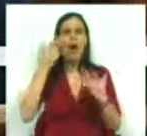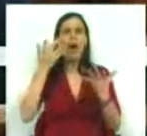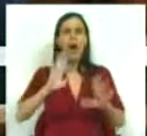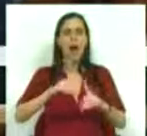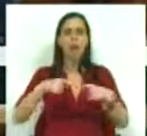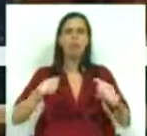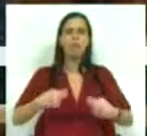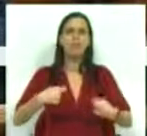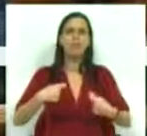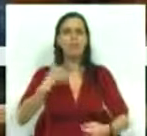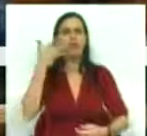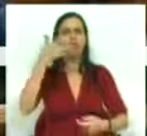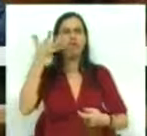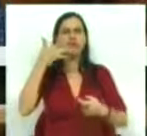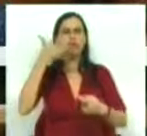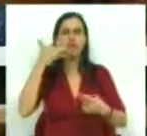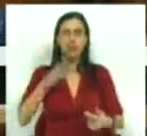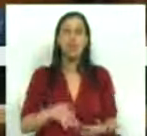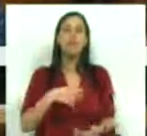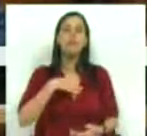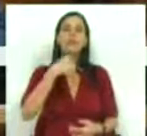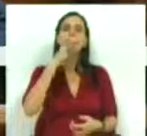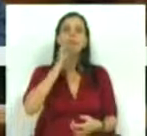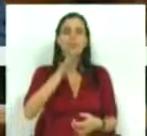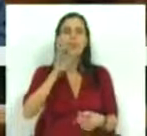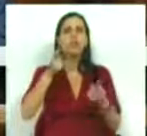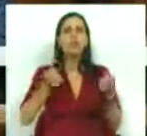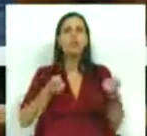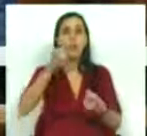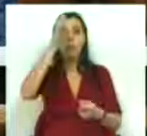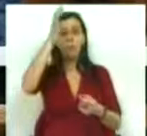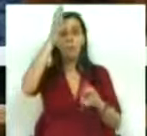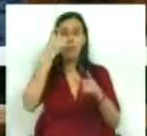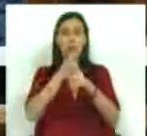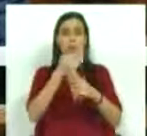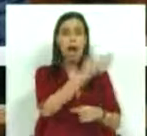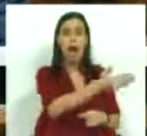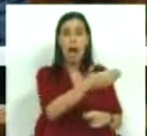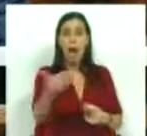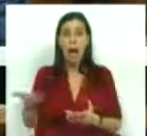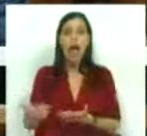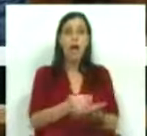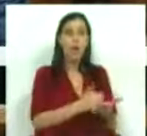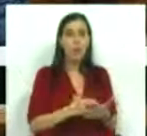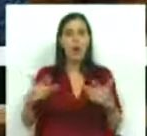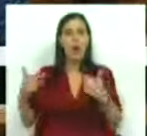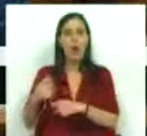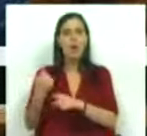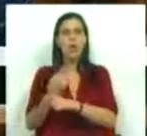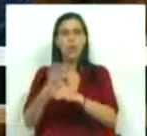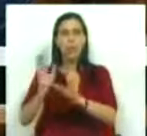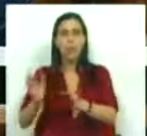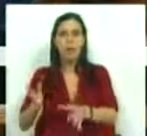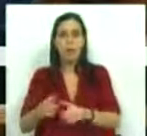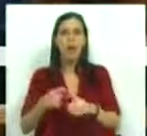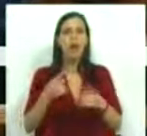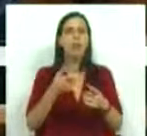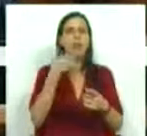e à despesa supérflua. Falámos de gestão inteligente de recursos e de corte nas gorduras e